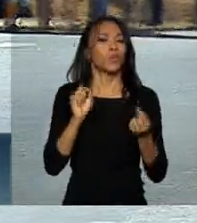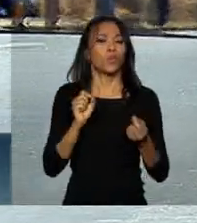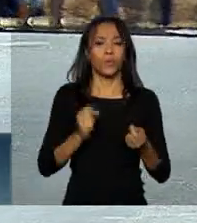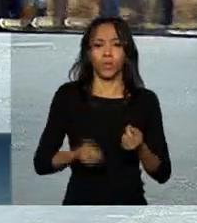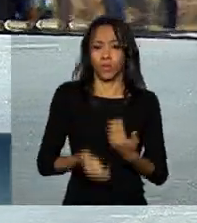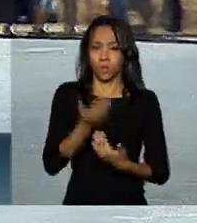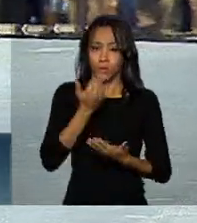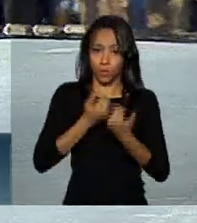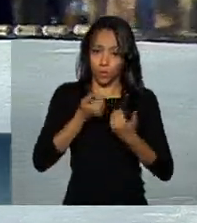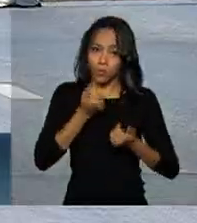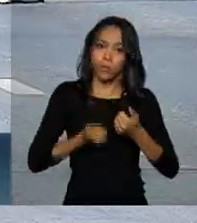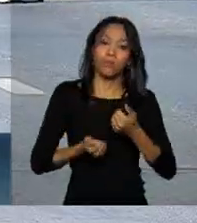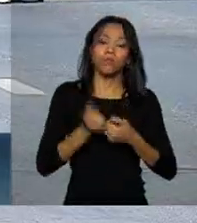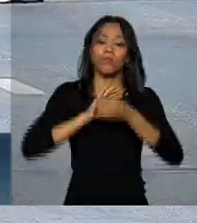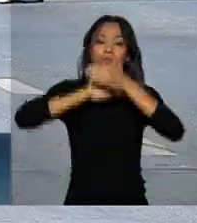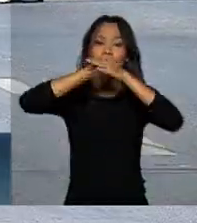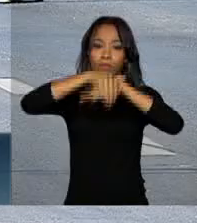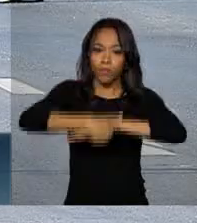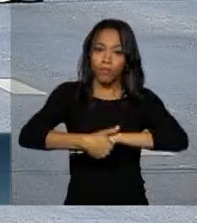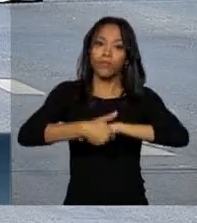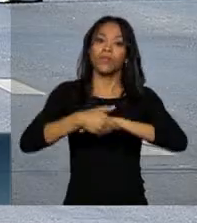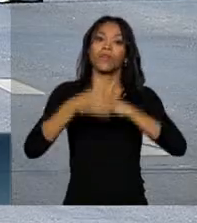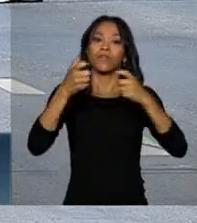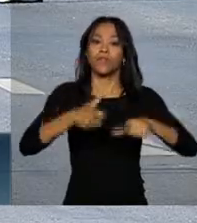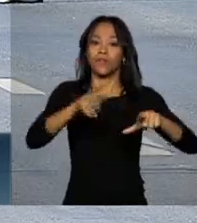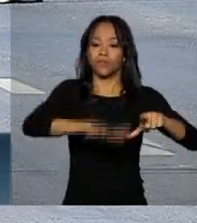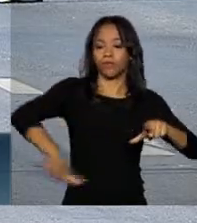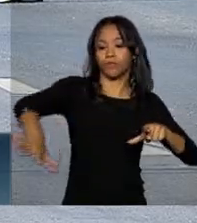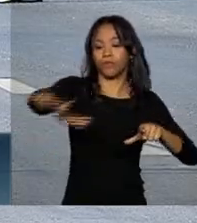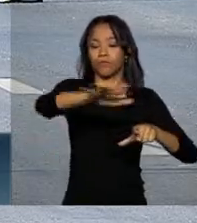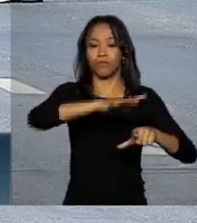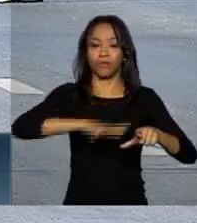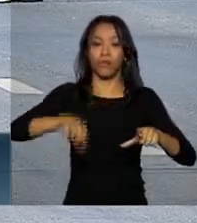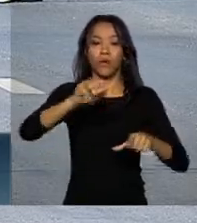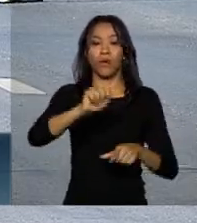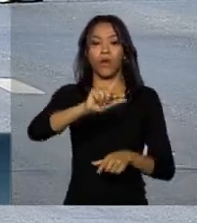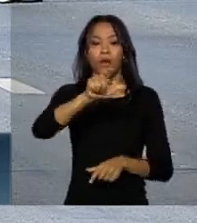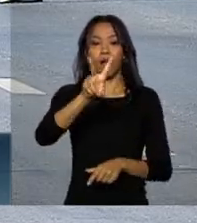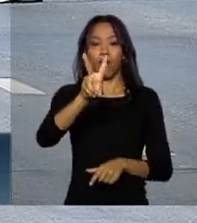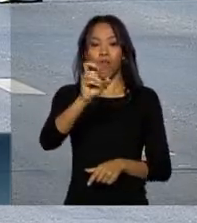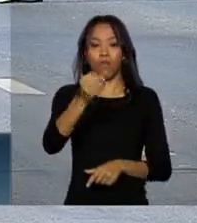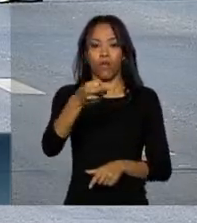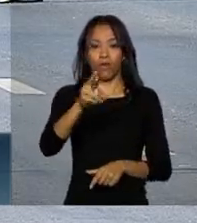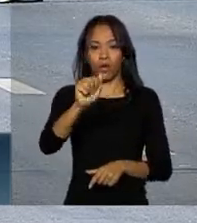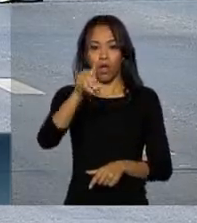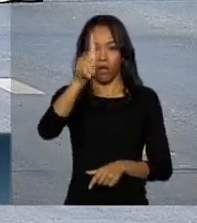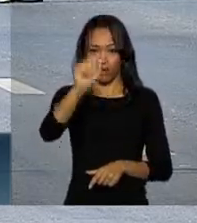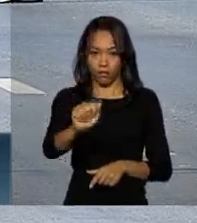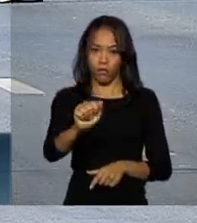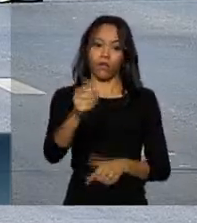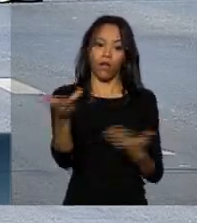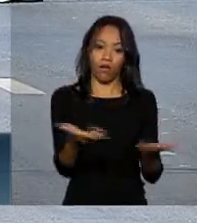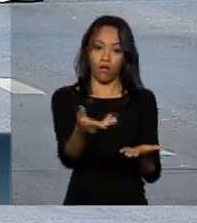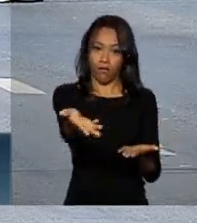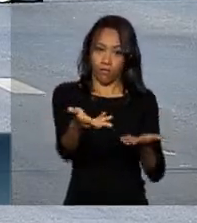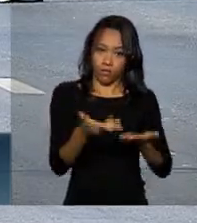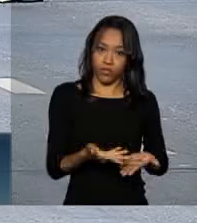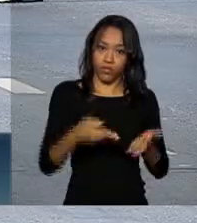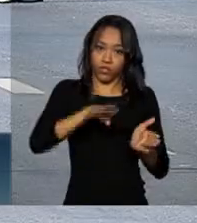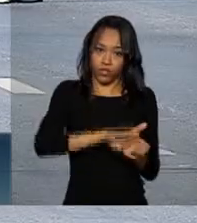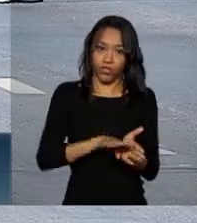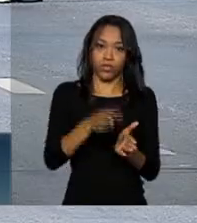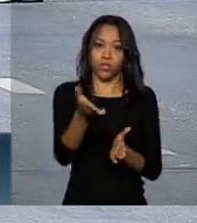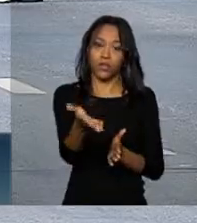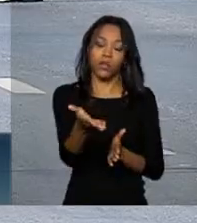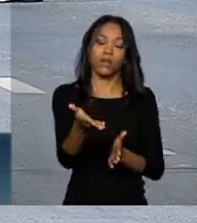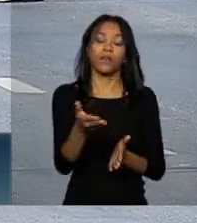foi oferecido no Palácio da Alvorada, um jantar de trabalho. Estas são imagens da chegada da comitiva